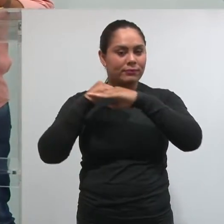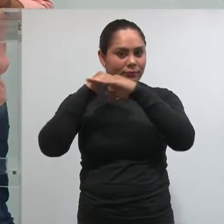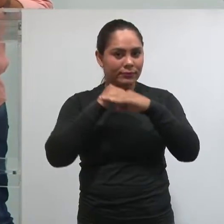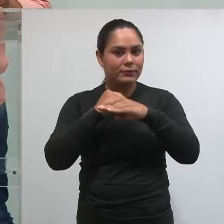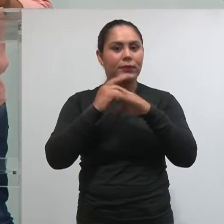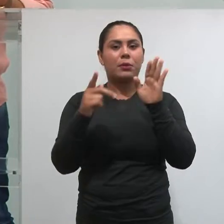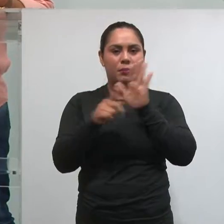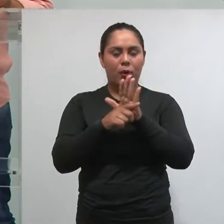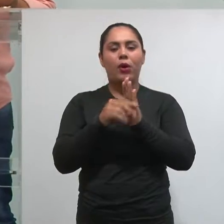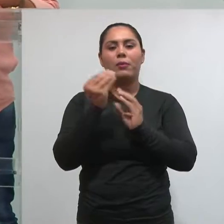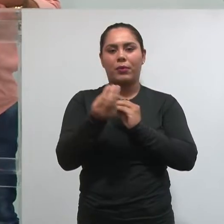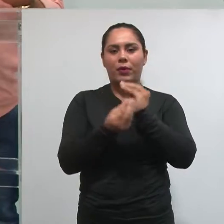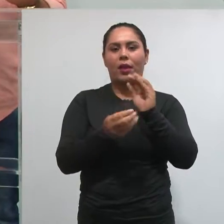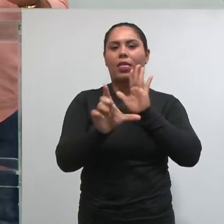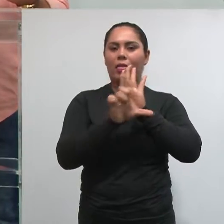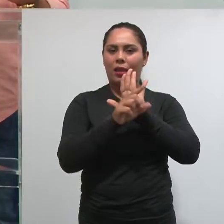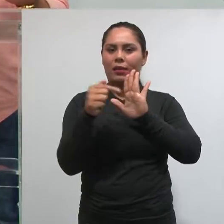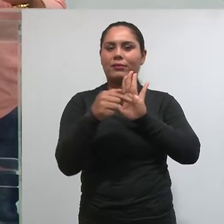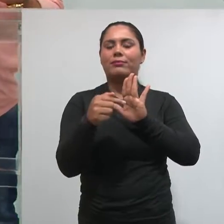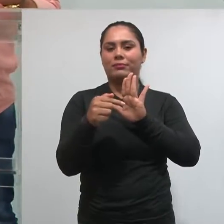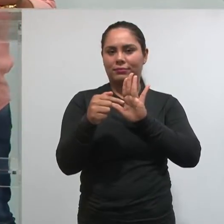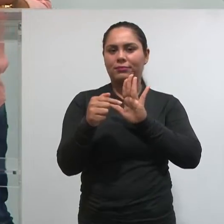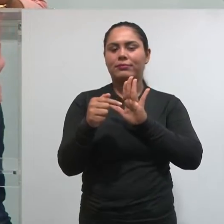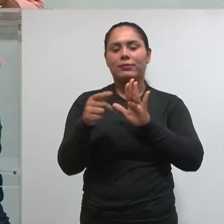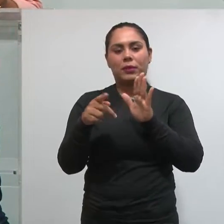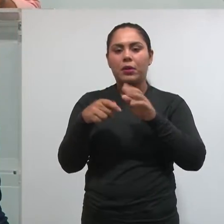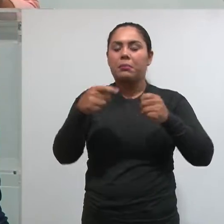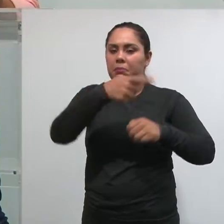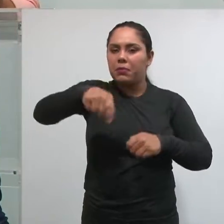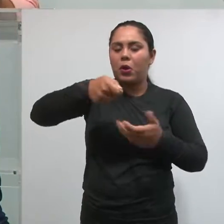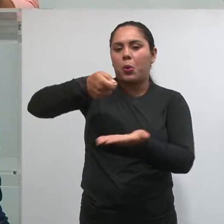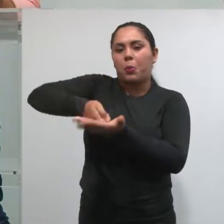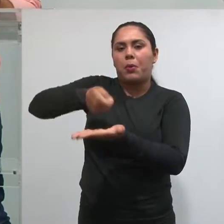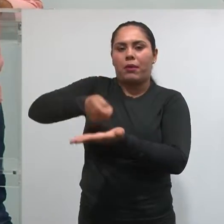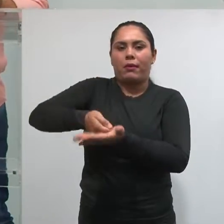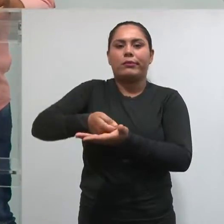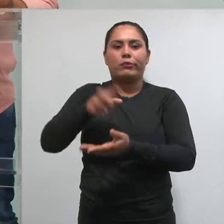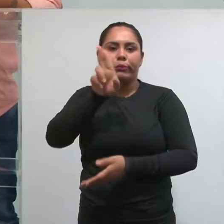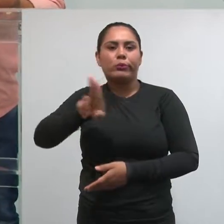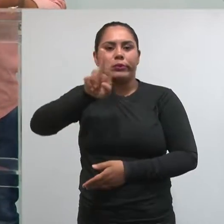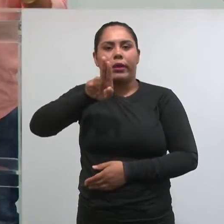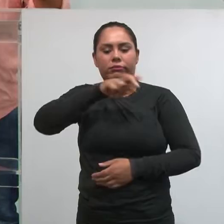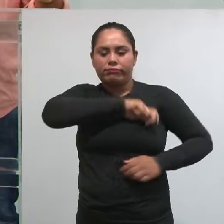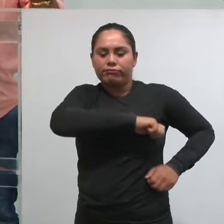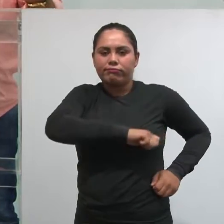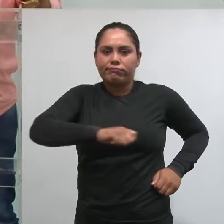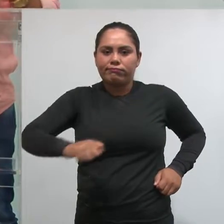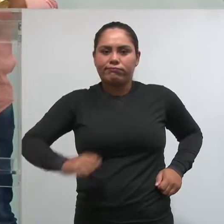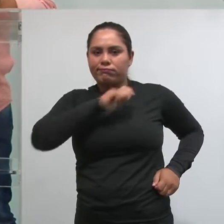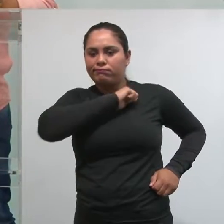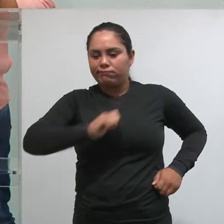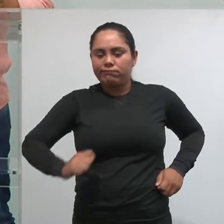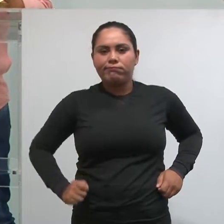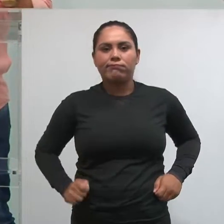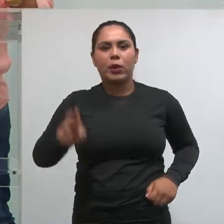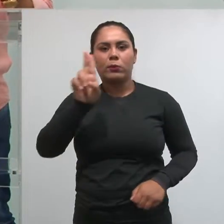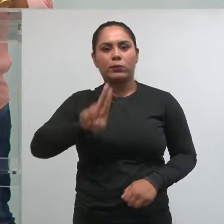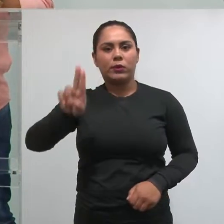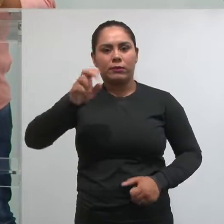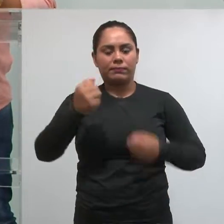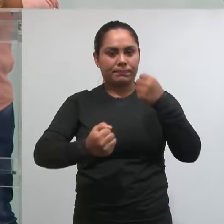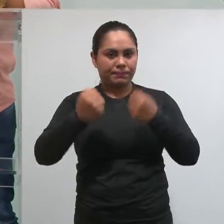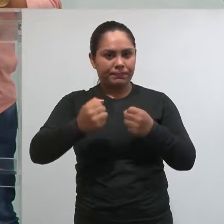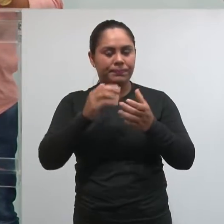Trânsito Brasileiro, que diz que todos nós temos, né, a obrigação de utilizar o cinto de segurança nas viagens de veículo,